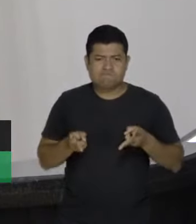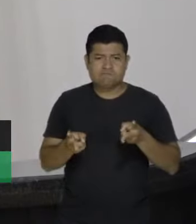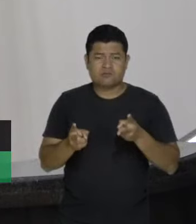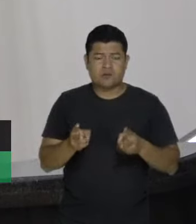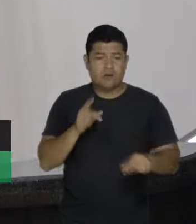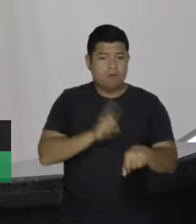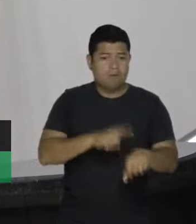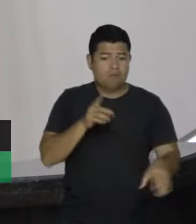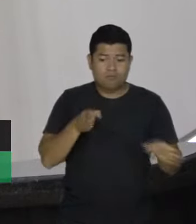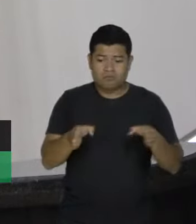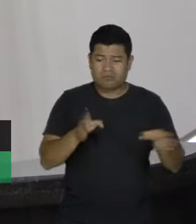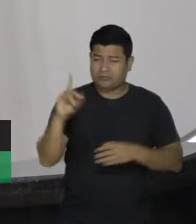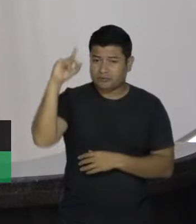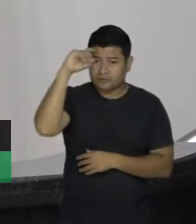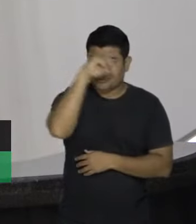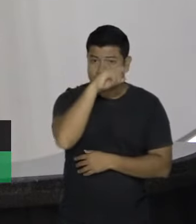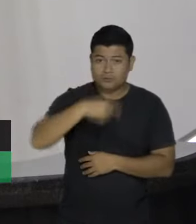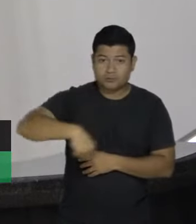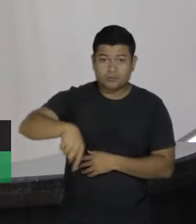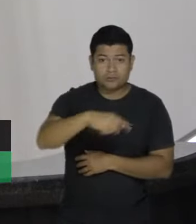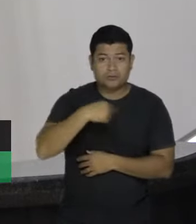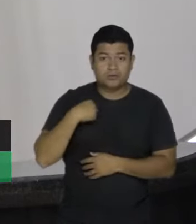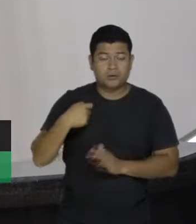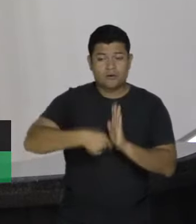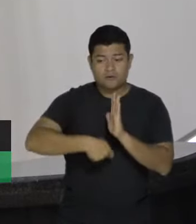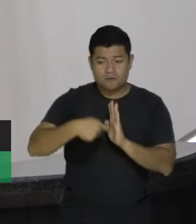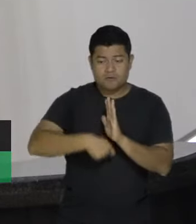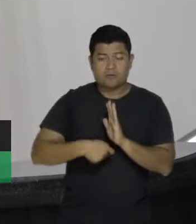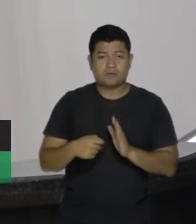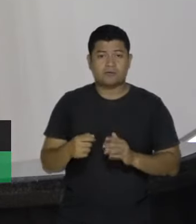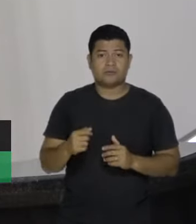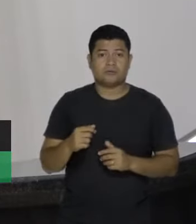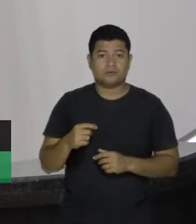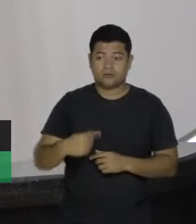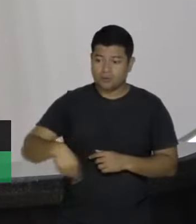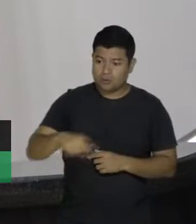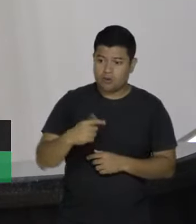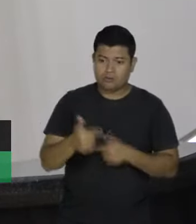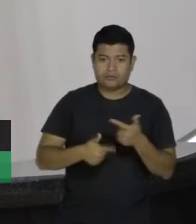momentos difíceis que a gente enfrenta no nosso trabalho.